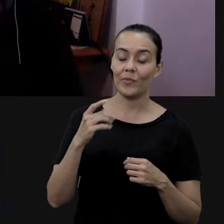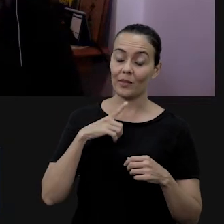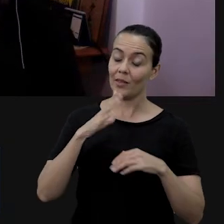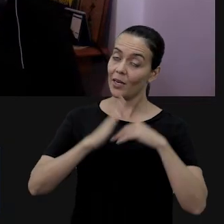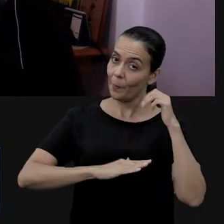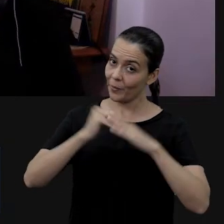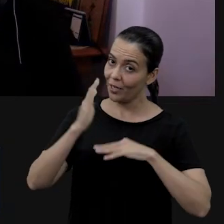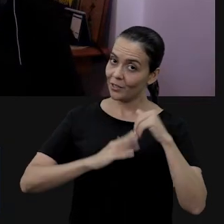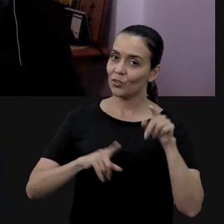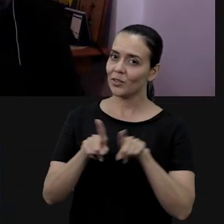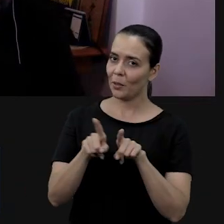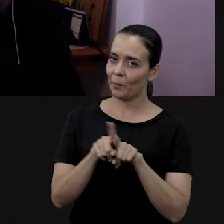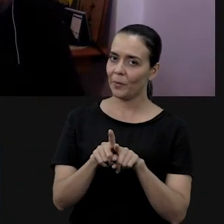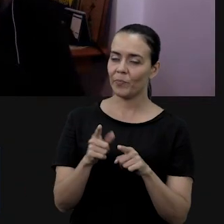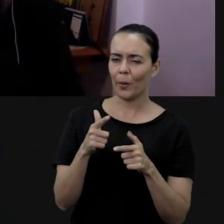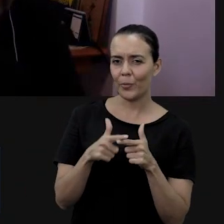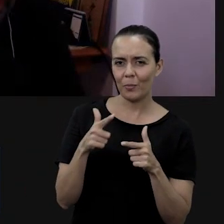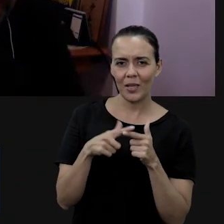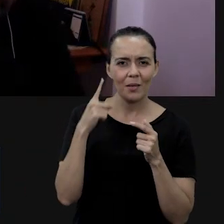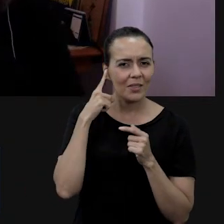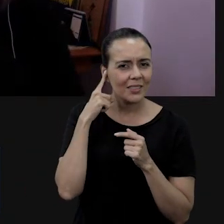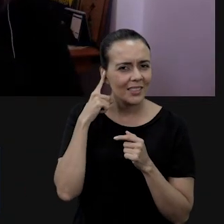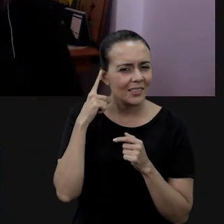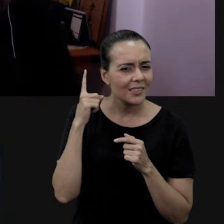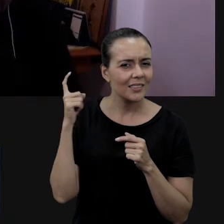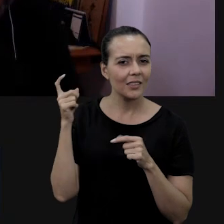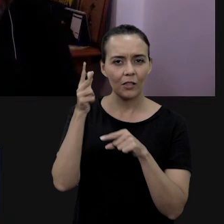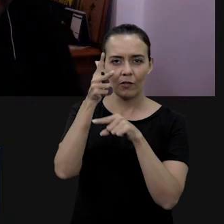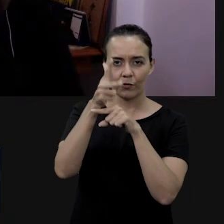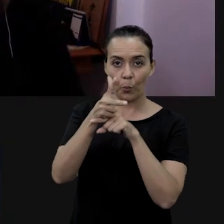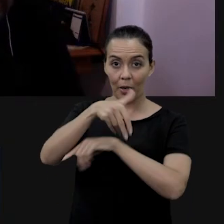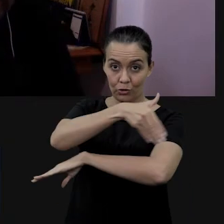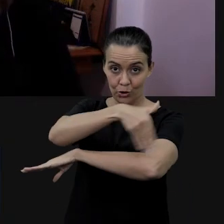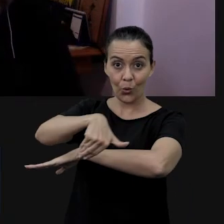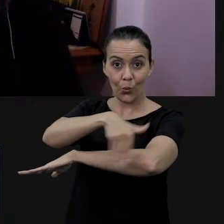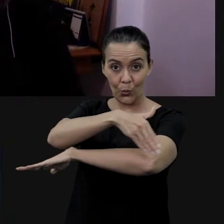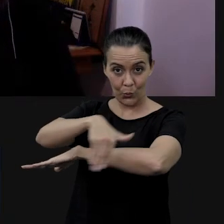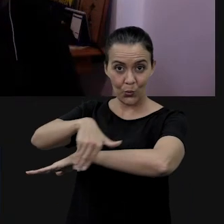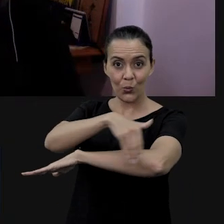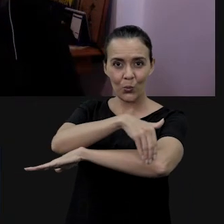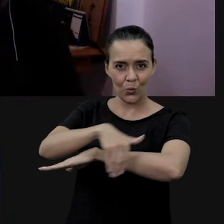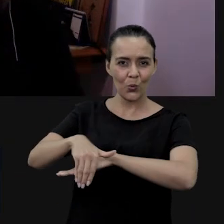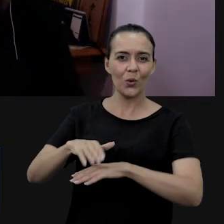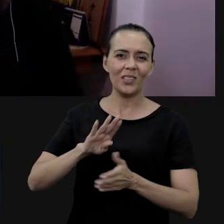né? Mas esse tipo de problema de ruído, filmagem na rua,